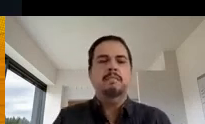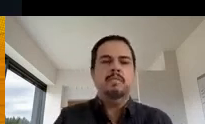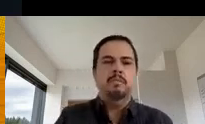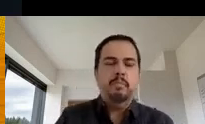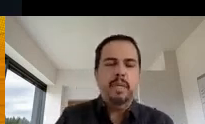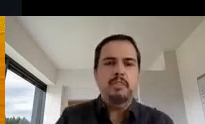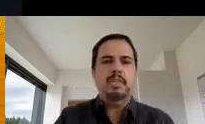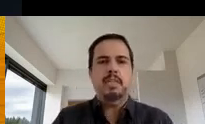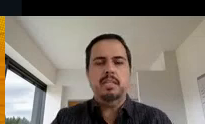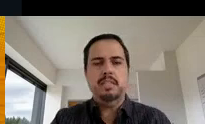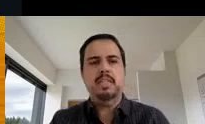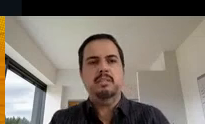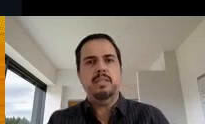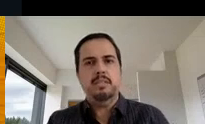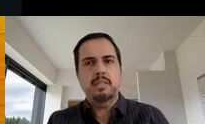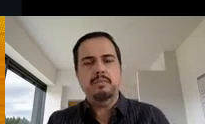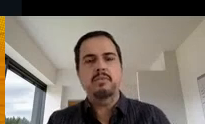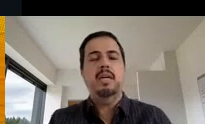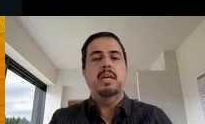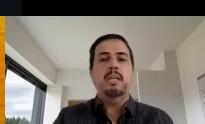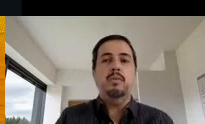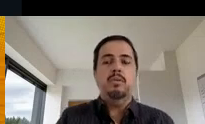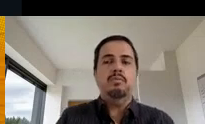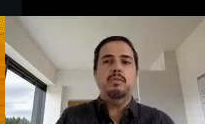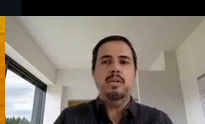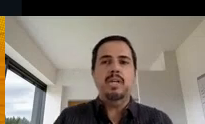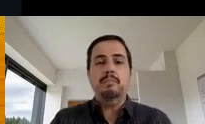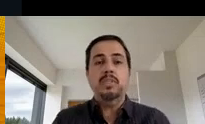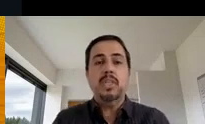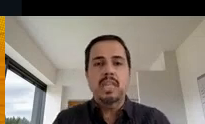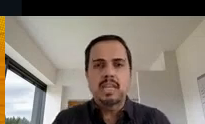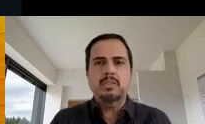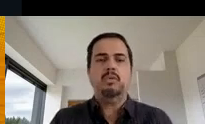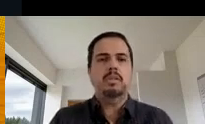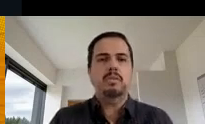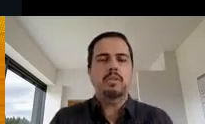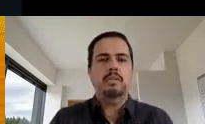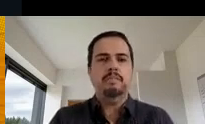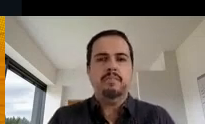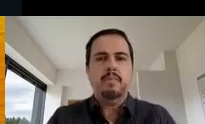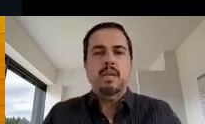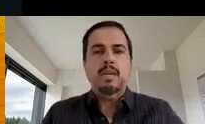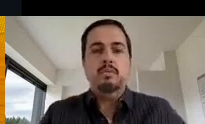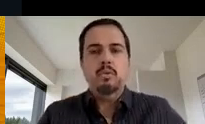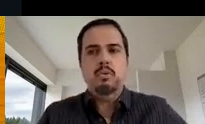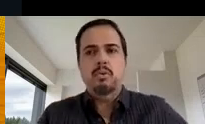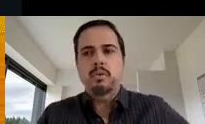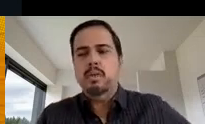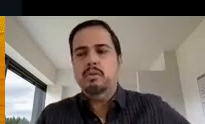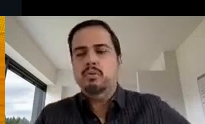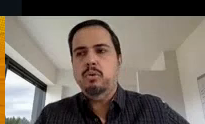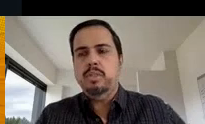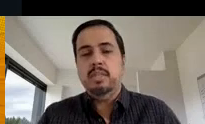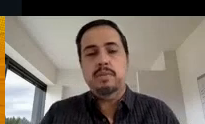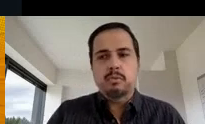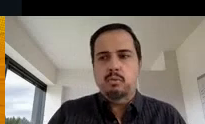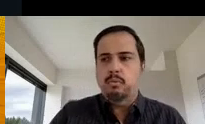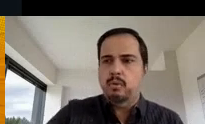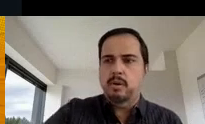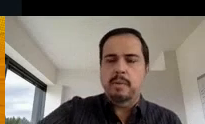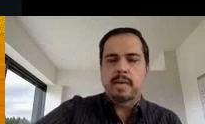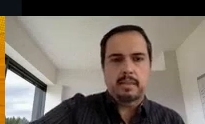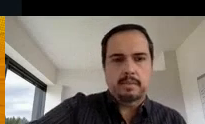uma burocracia mínima, inteligente, flexível. E o inovador, ele tem que seguir esses roteiros aí.